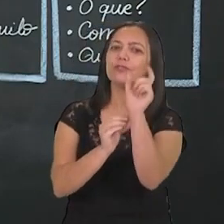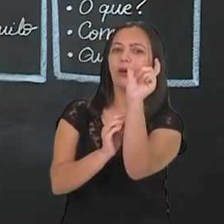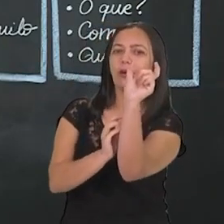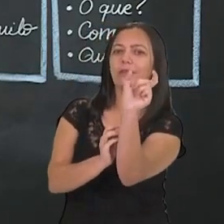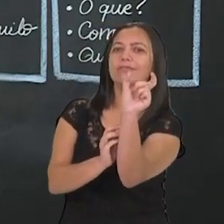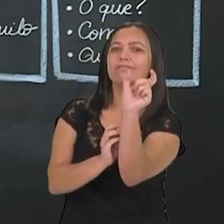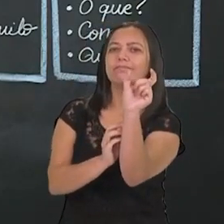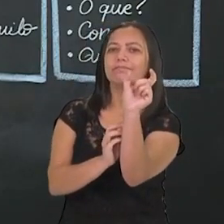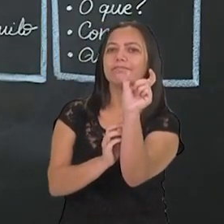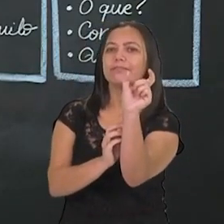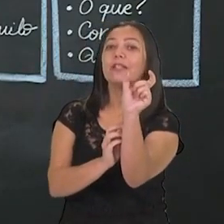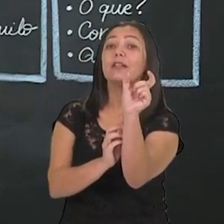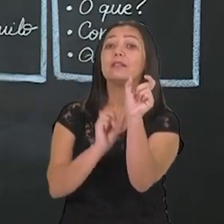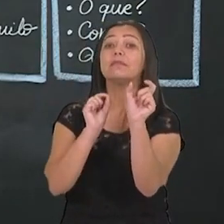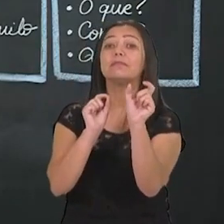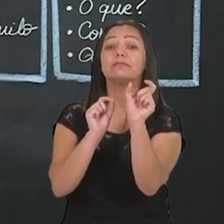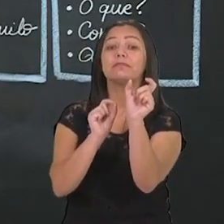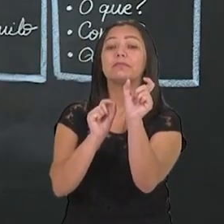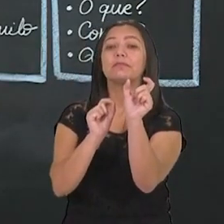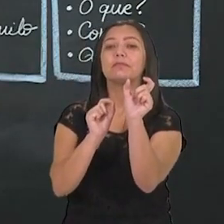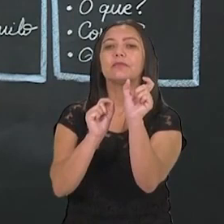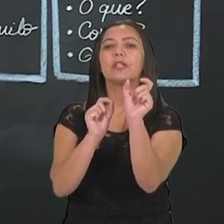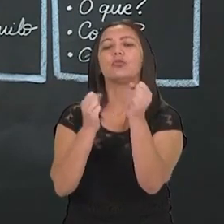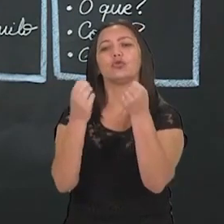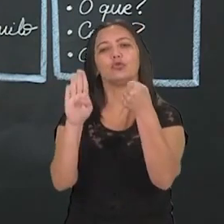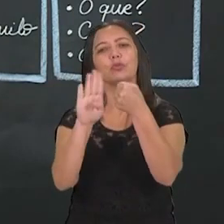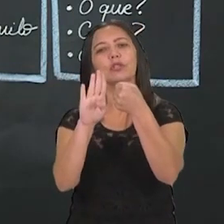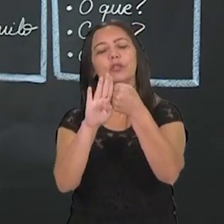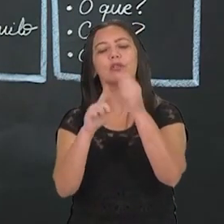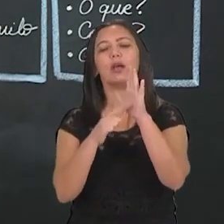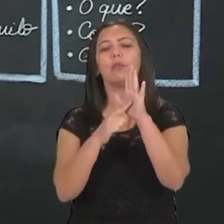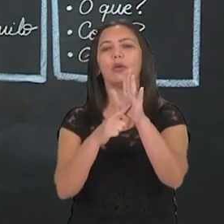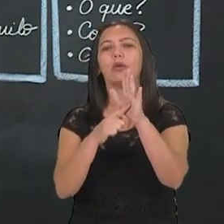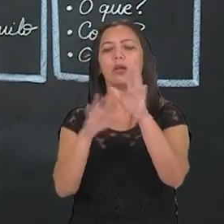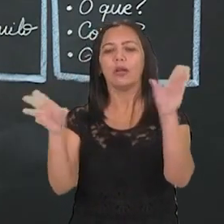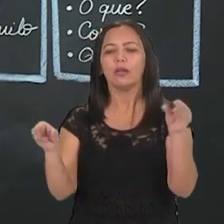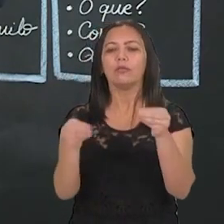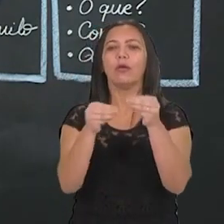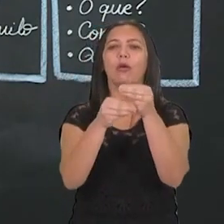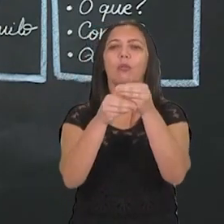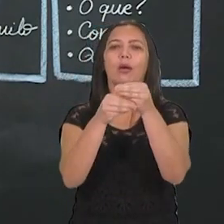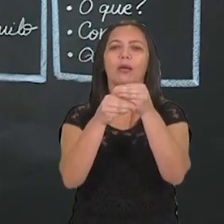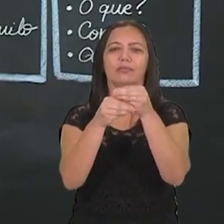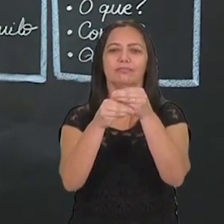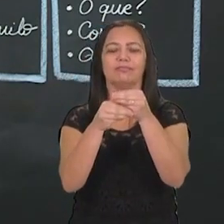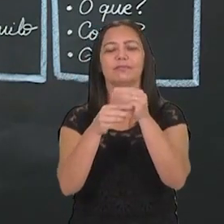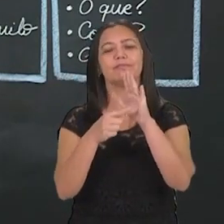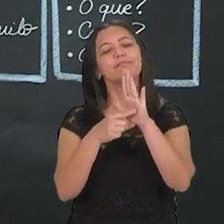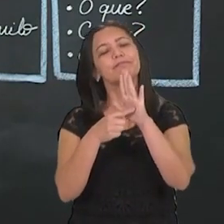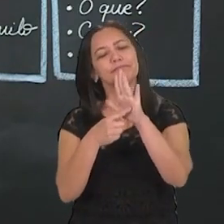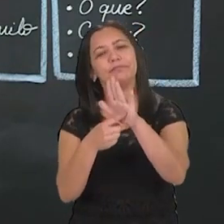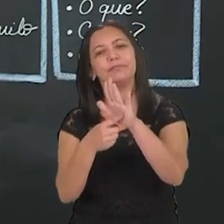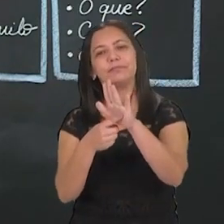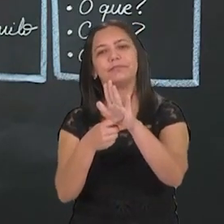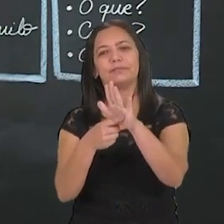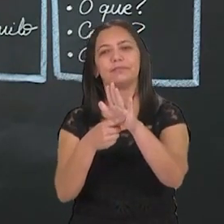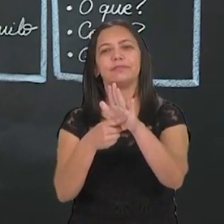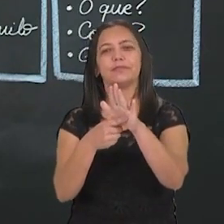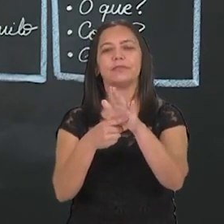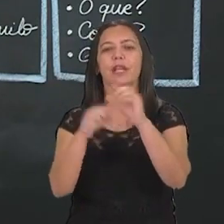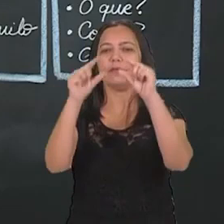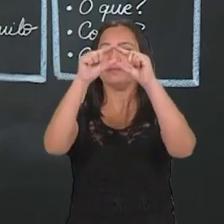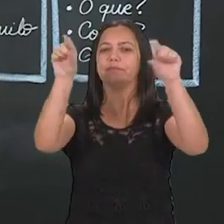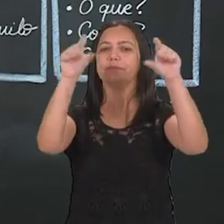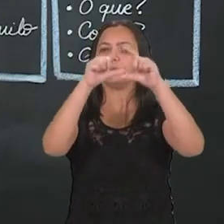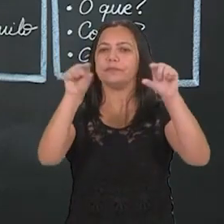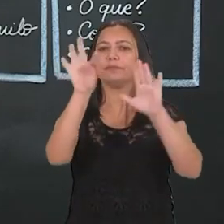a essência, a substância, e quem dá essa substância é o substantivo. O pronome está do lado dele, contribuindo para um significado maior das